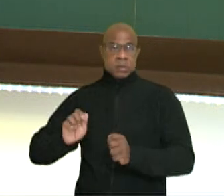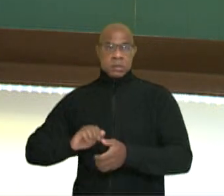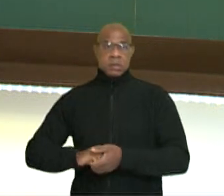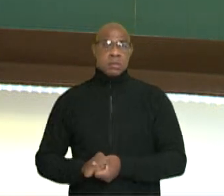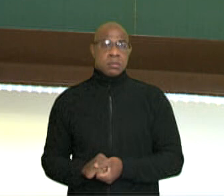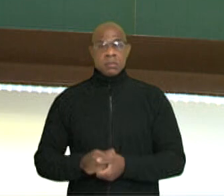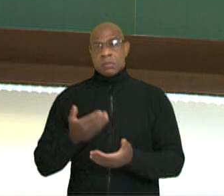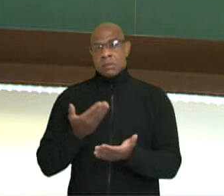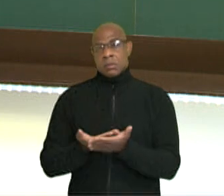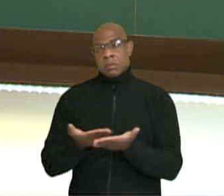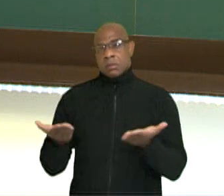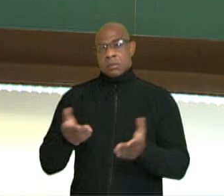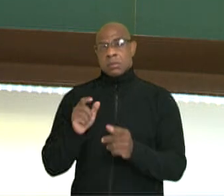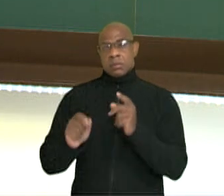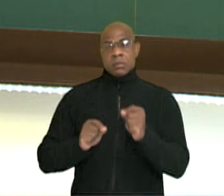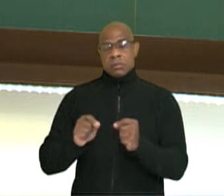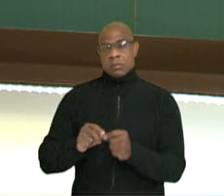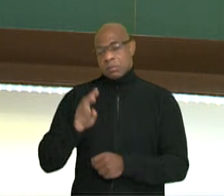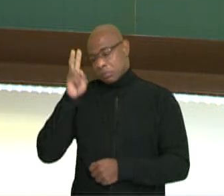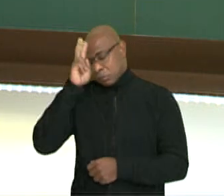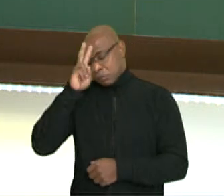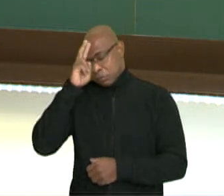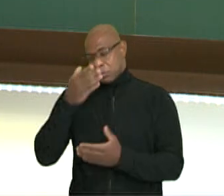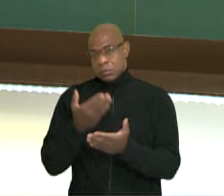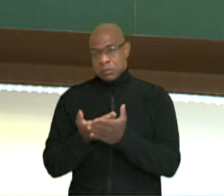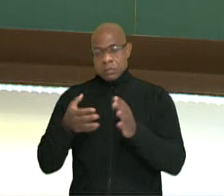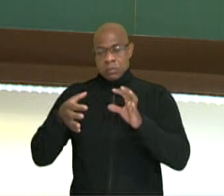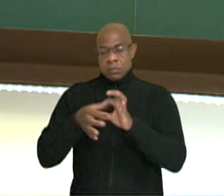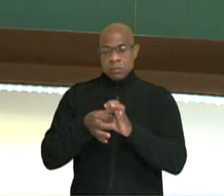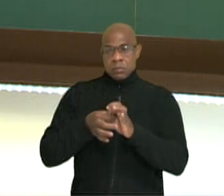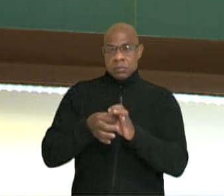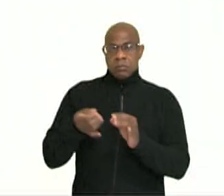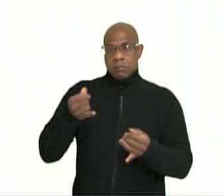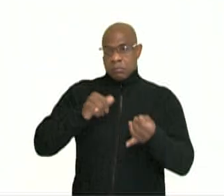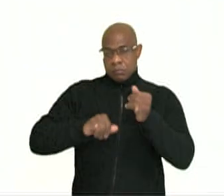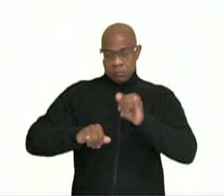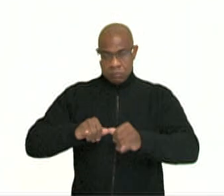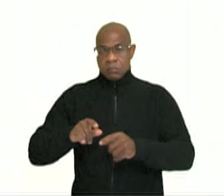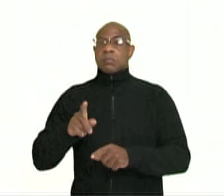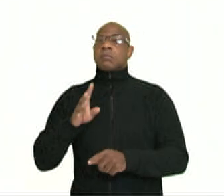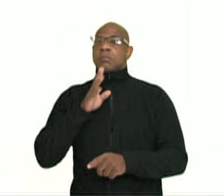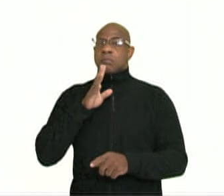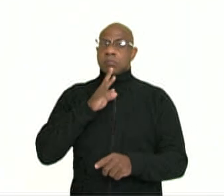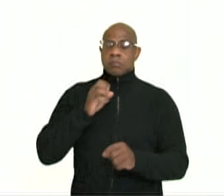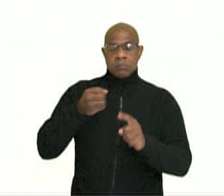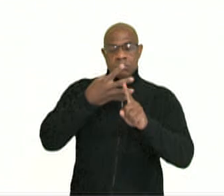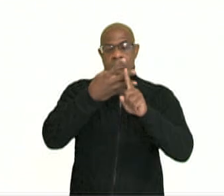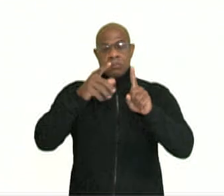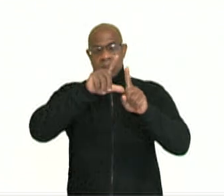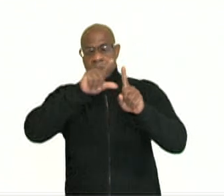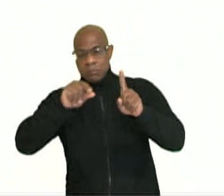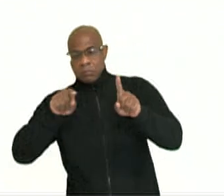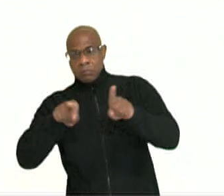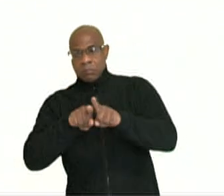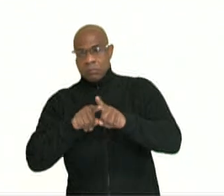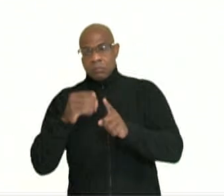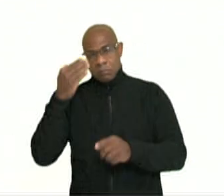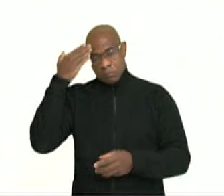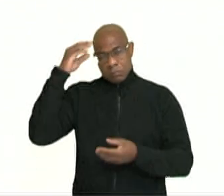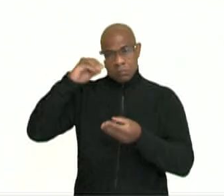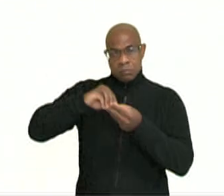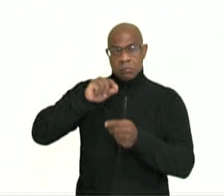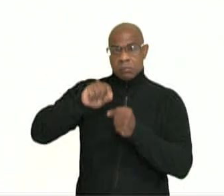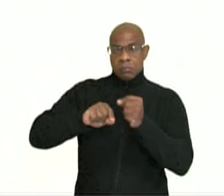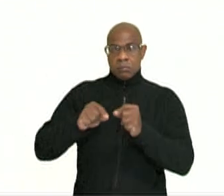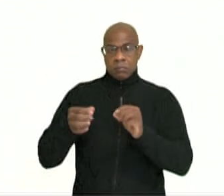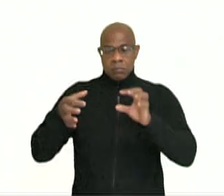Na aula de hoje, a gente estudou o histórico sobre as ligações químicas, conhecemos as distribuições eletrônicas, entendemos o que são